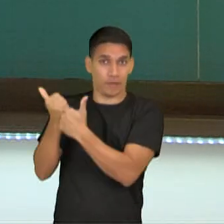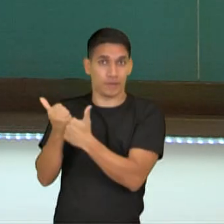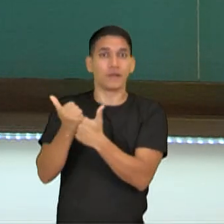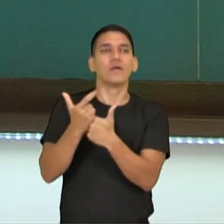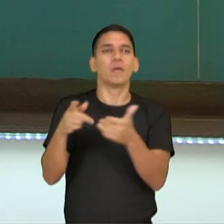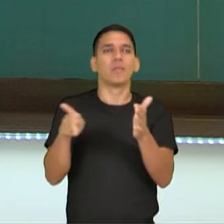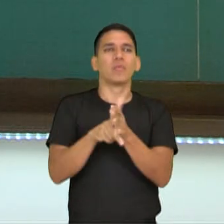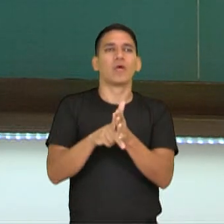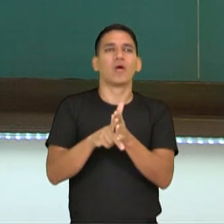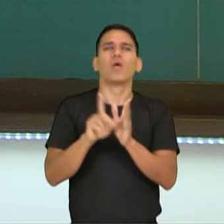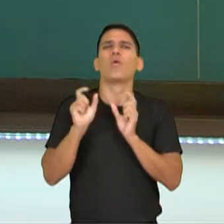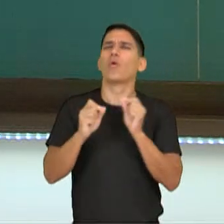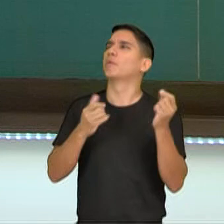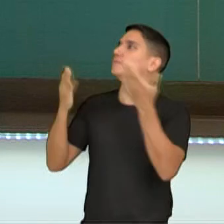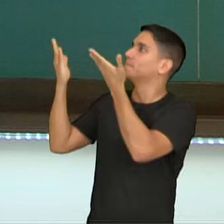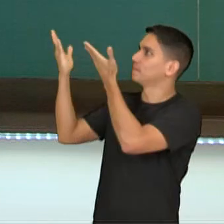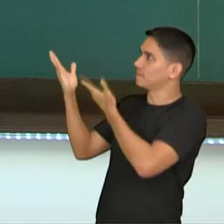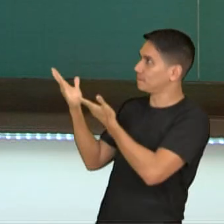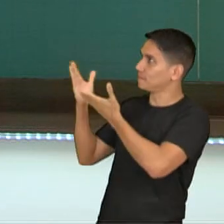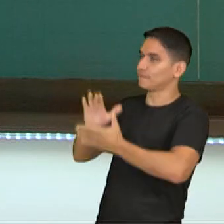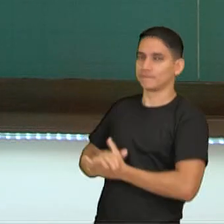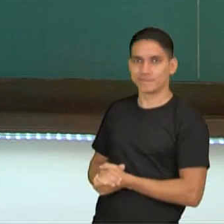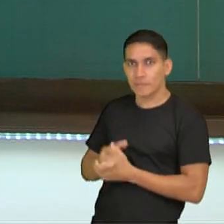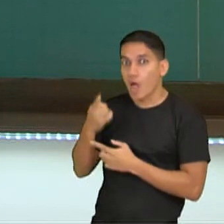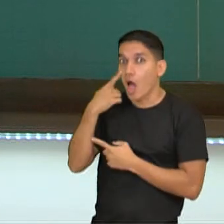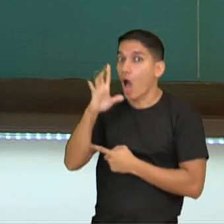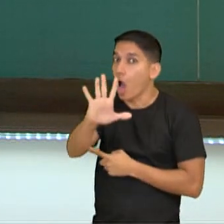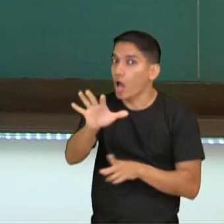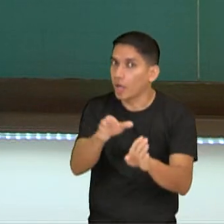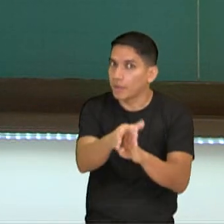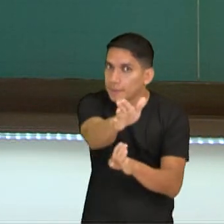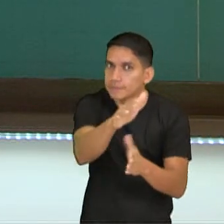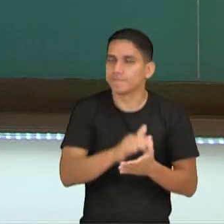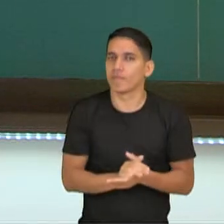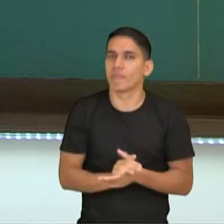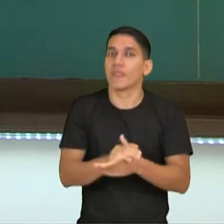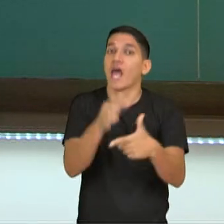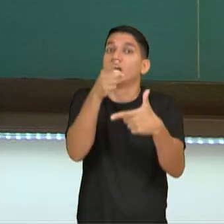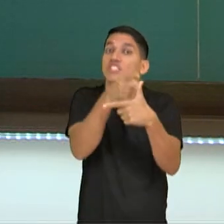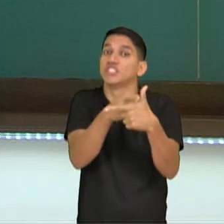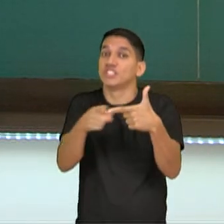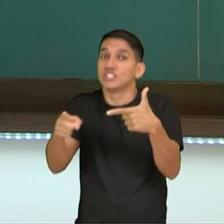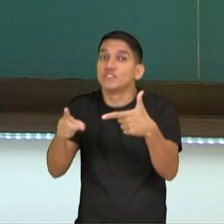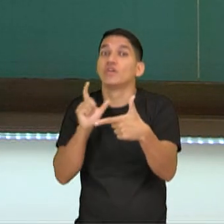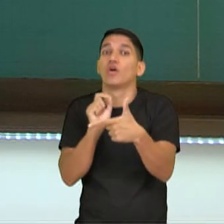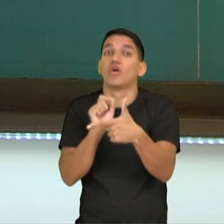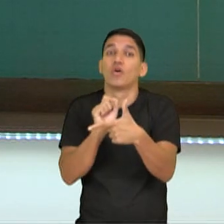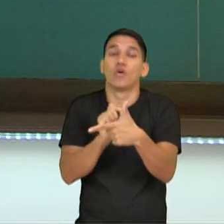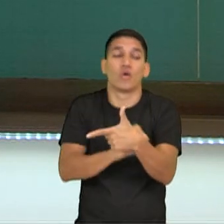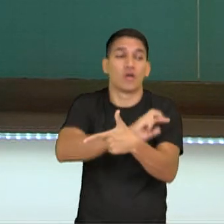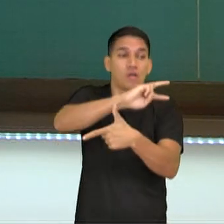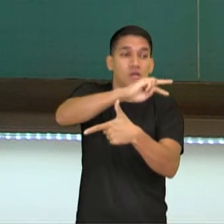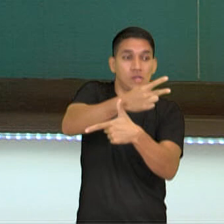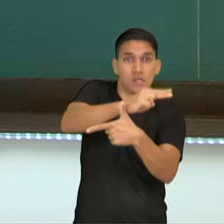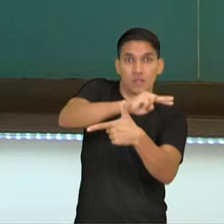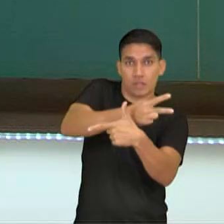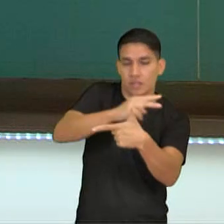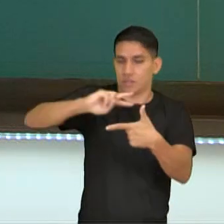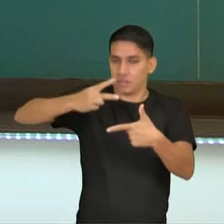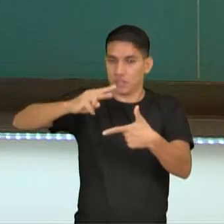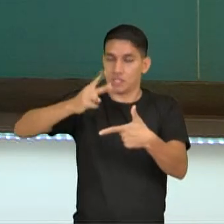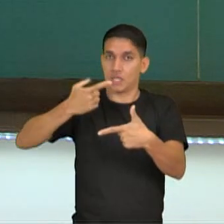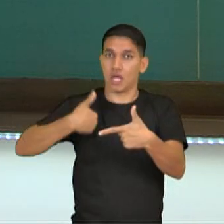notáveis, seno, cosseno. Observação, divisão de duas frações. Eu vou repetir a primeira que está no